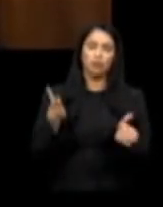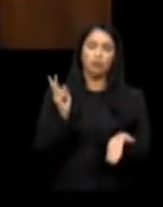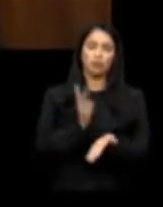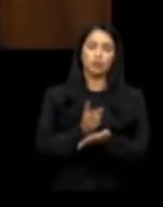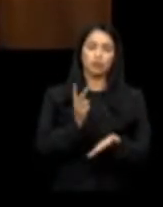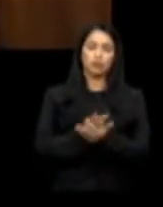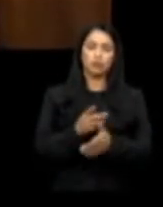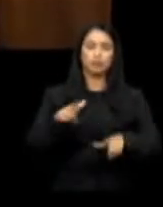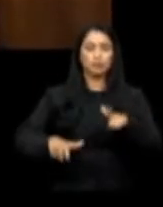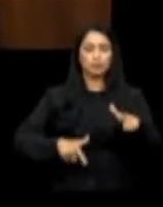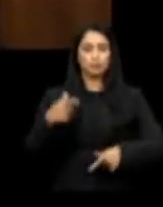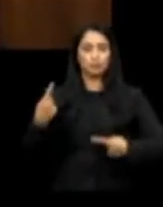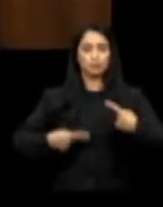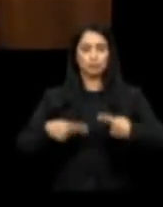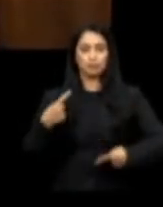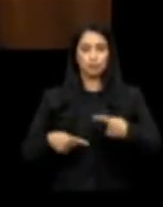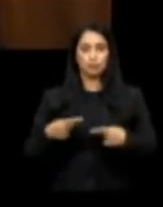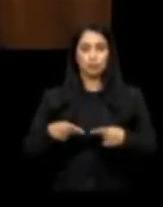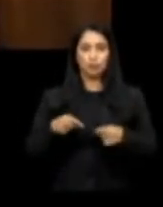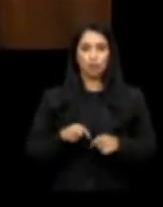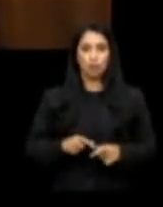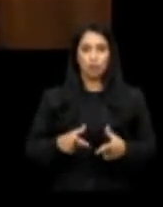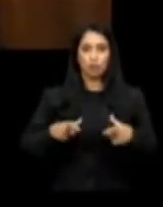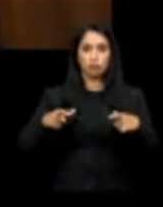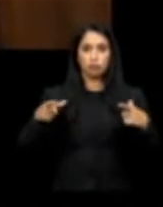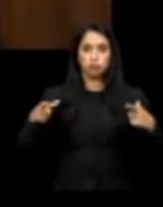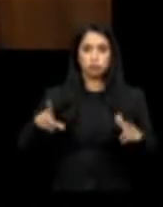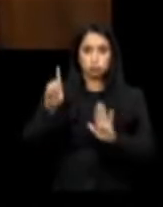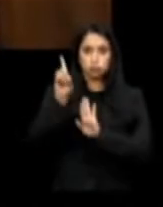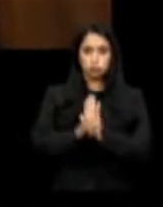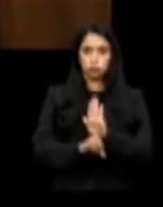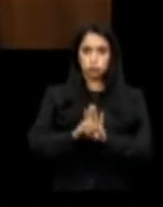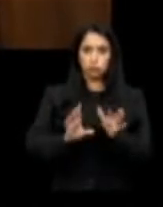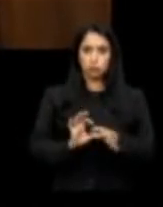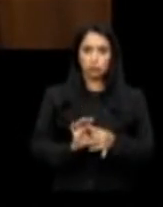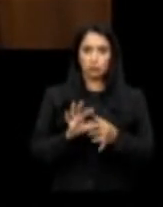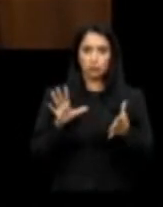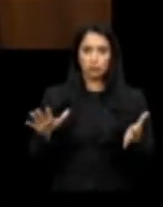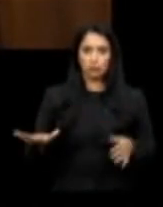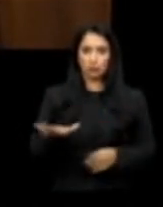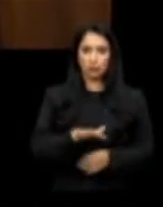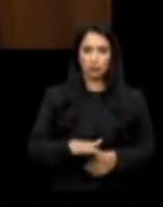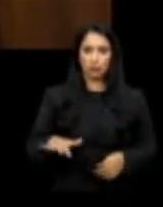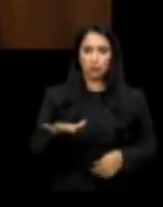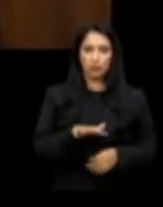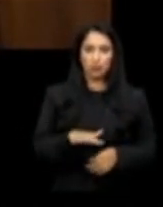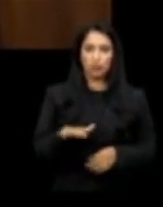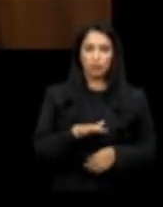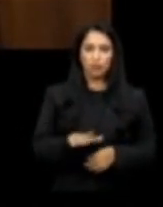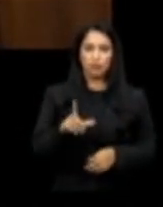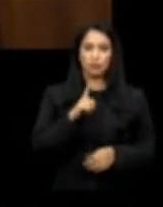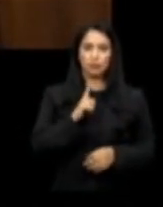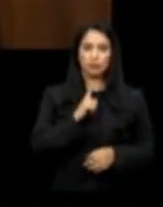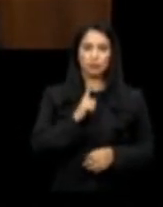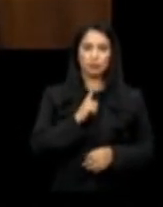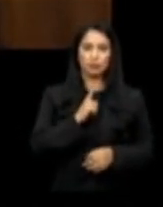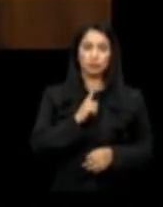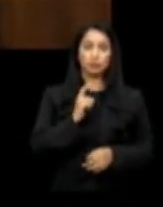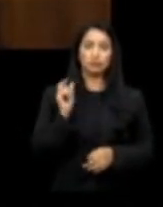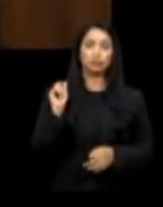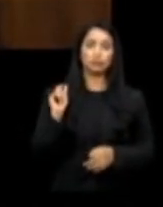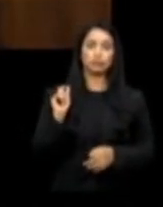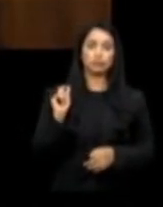política em sentido amplo e dos direitos de liberdade de uma forma geral. Neste papel, havemos como pressuposto